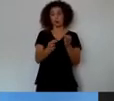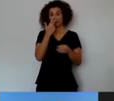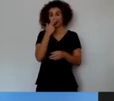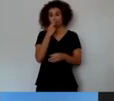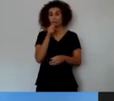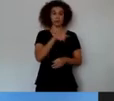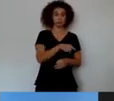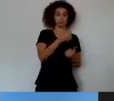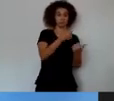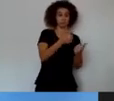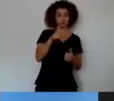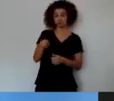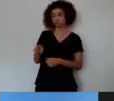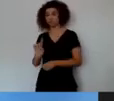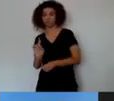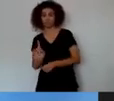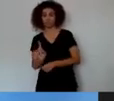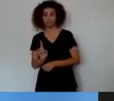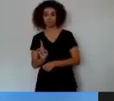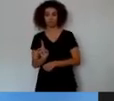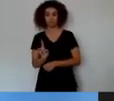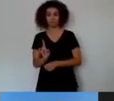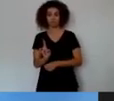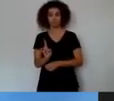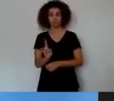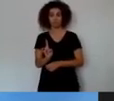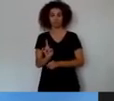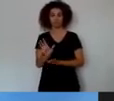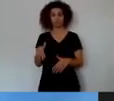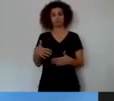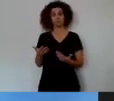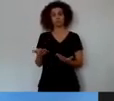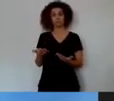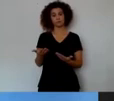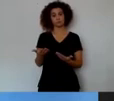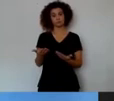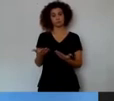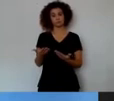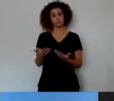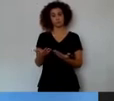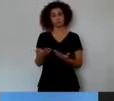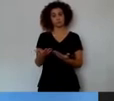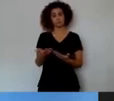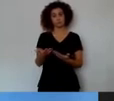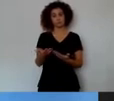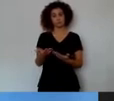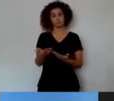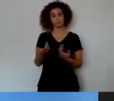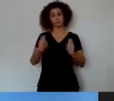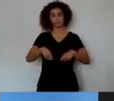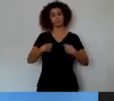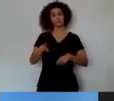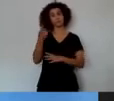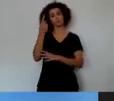Então, assim, para ter essas ideias, inclusive, né, de forma completa, para viver realmente no mundo mais, né, igualitário e tudo mais, é preciso rever,